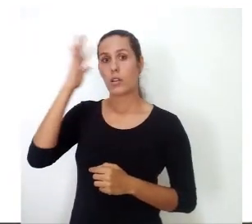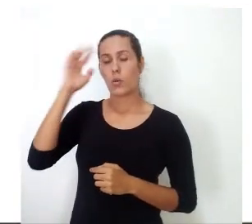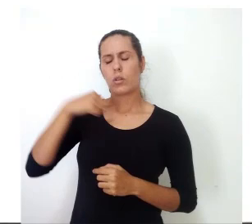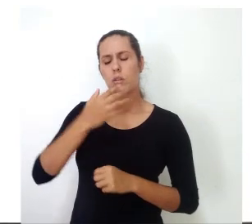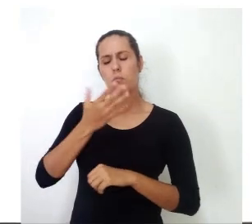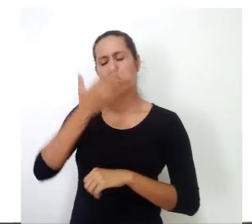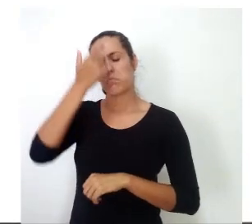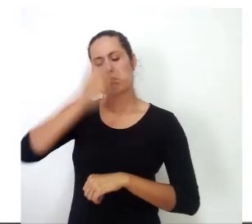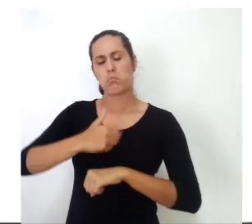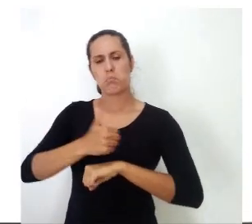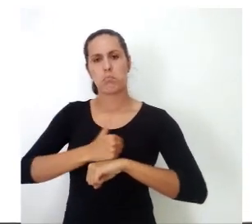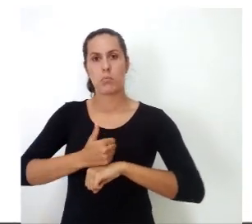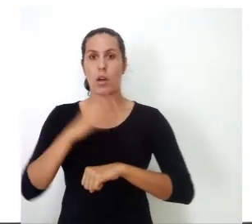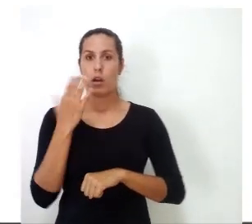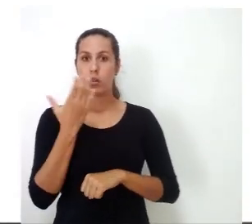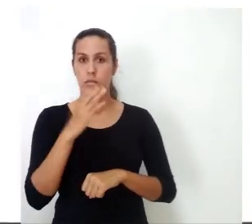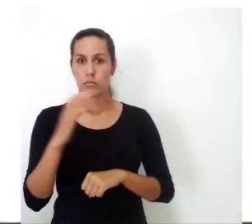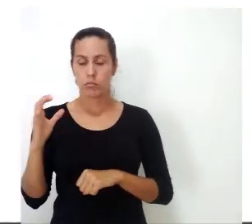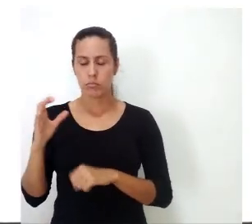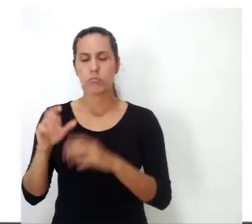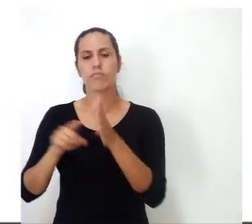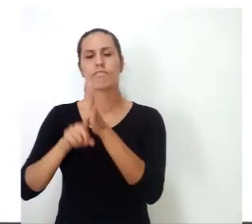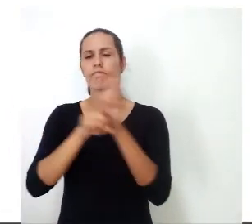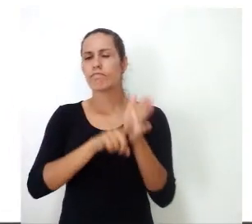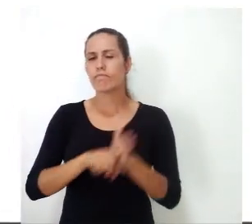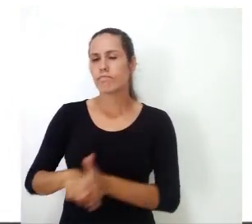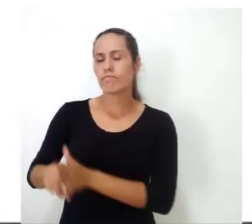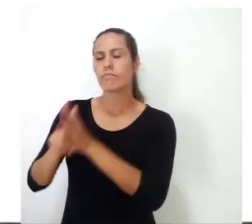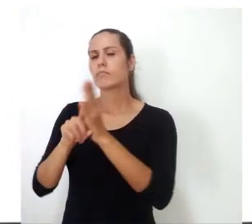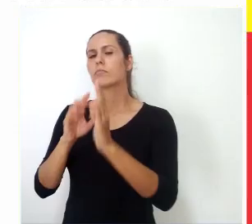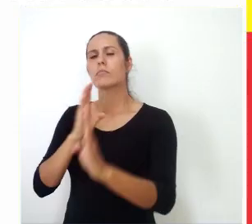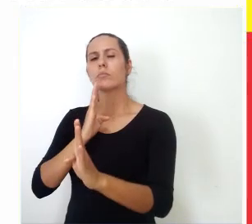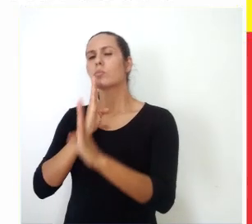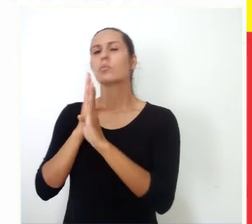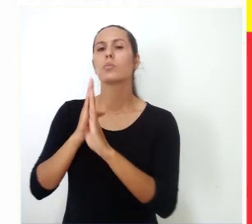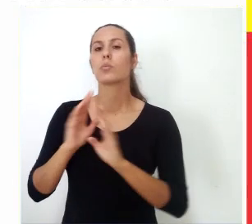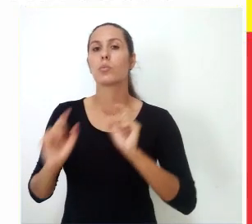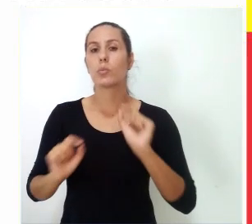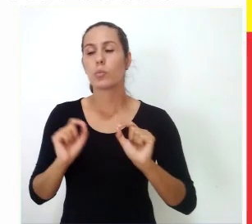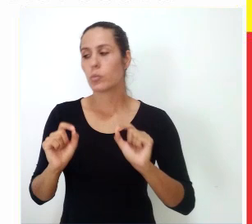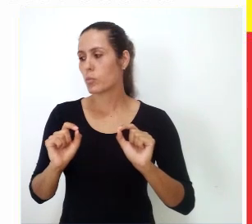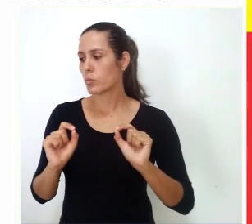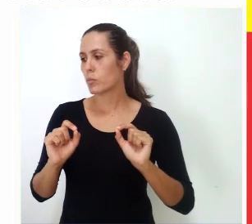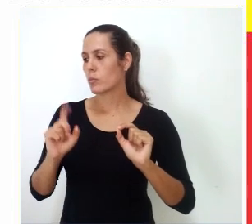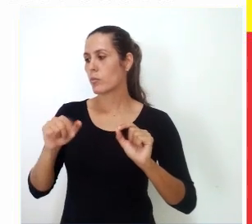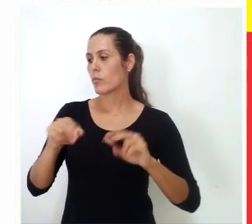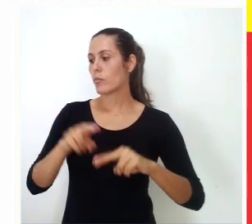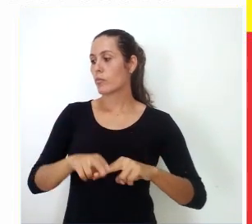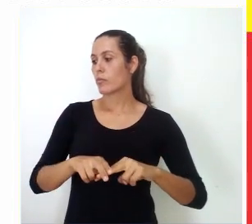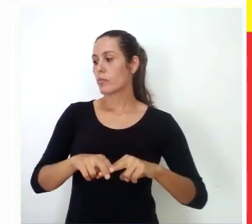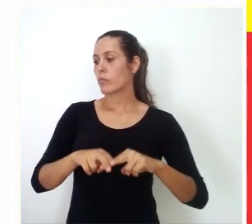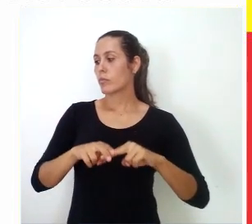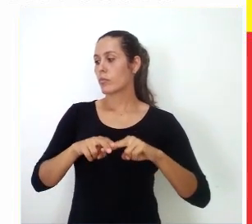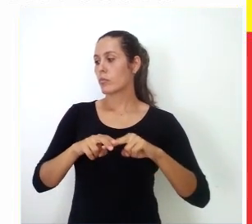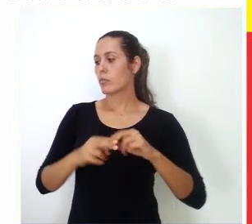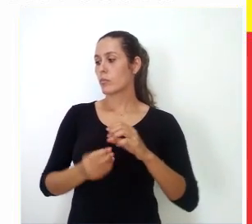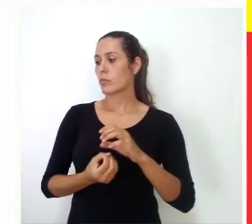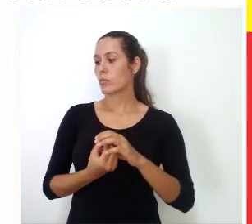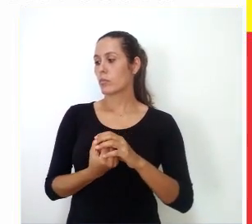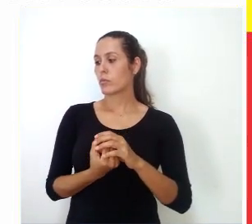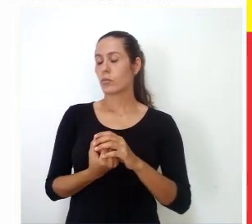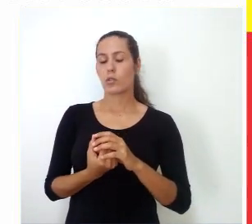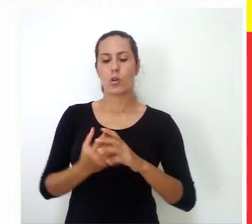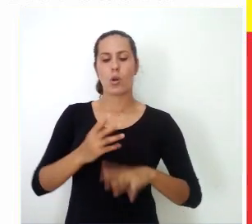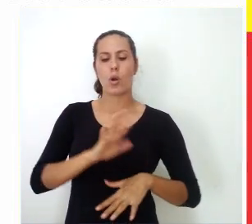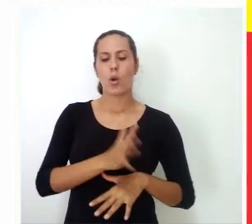Wegener, que foi um cientista, tá certo? E ele descobriu, de certa forma, a